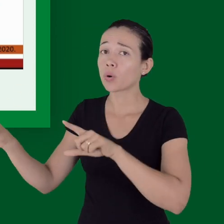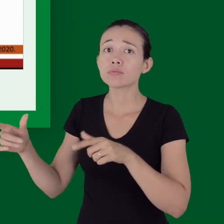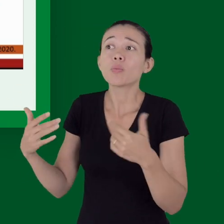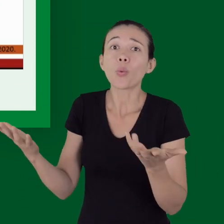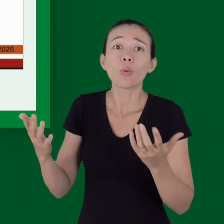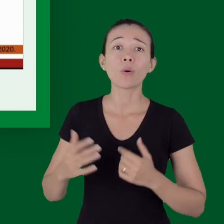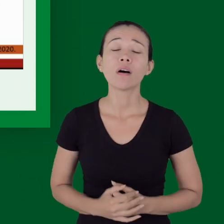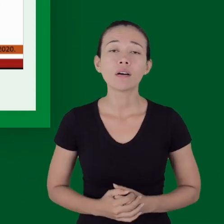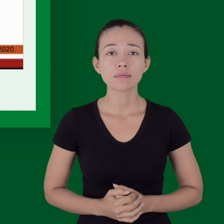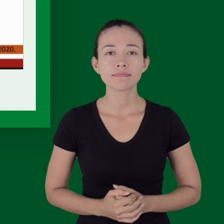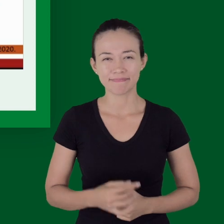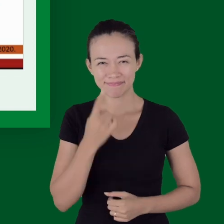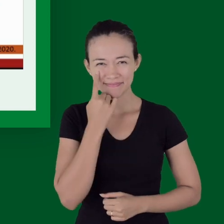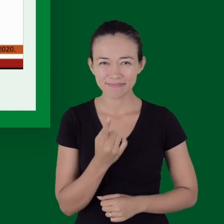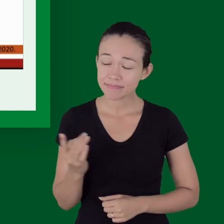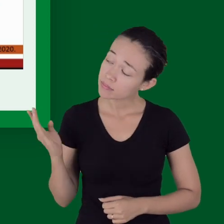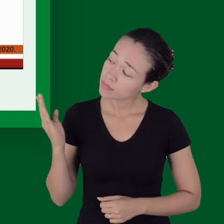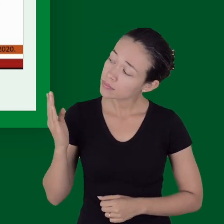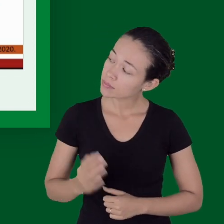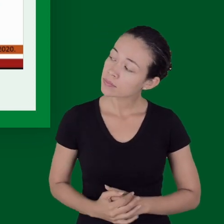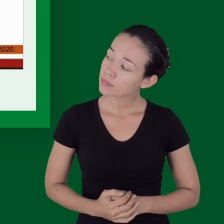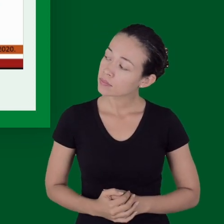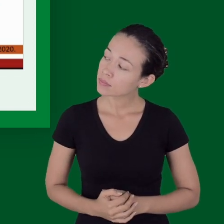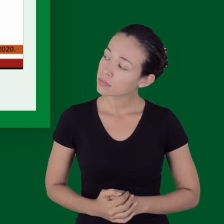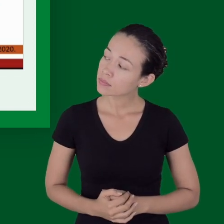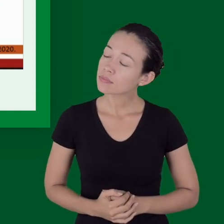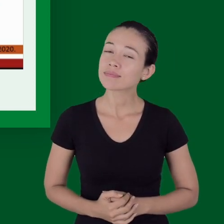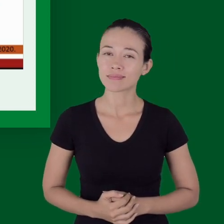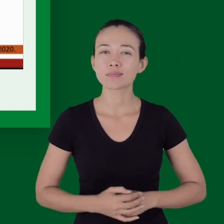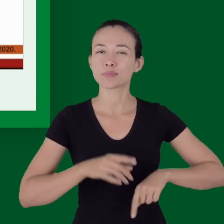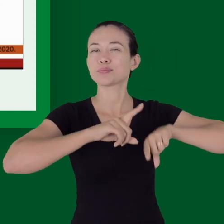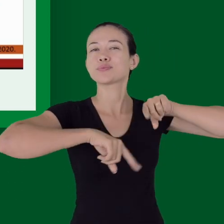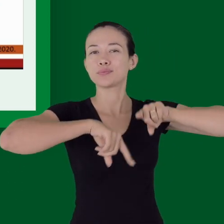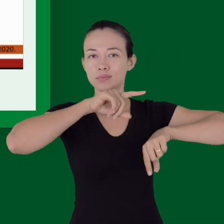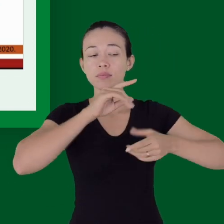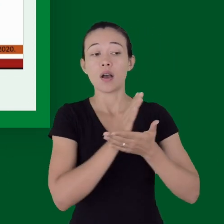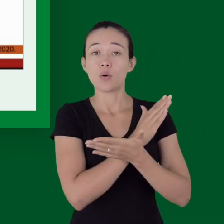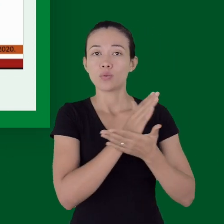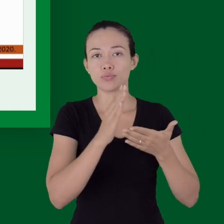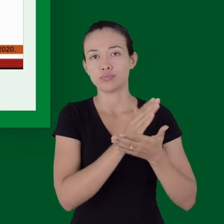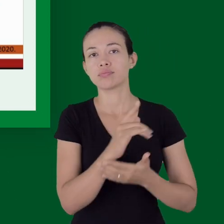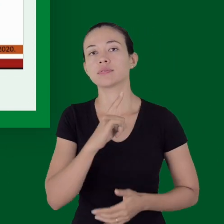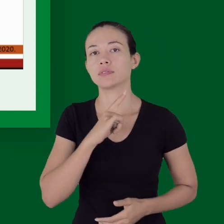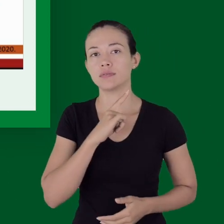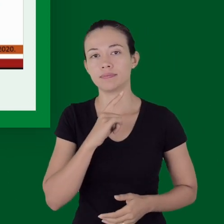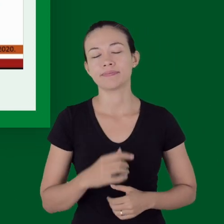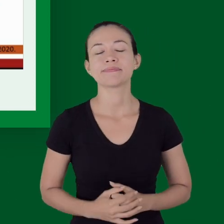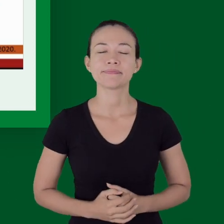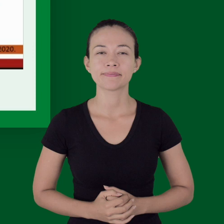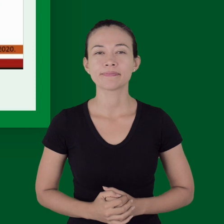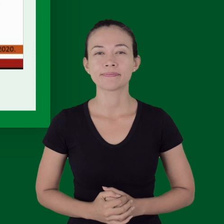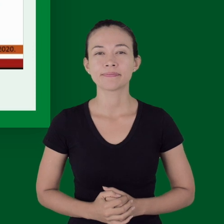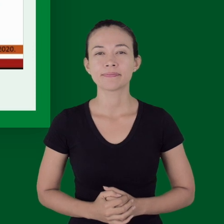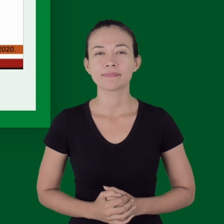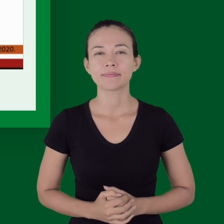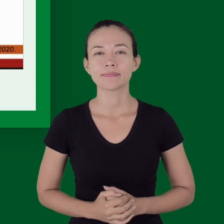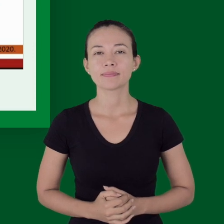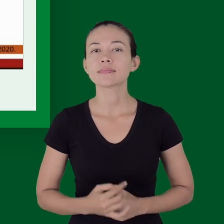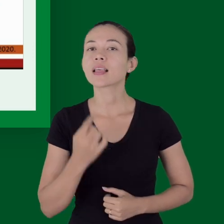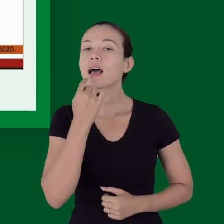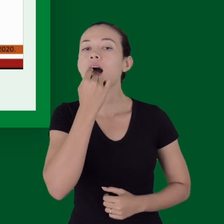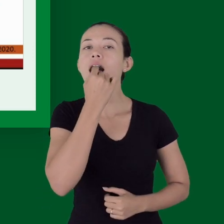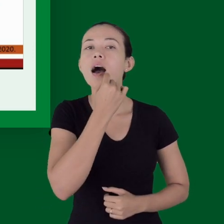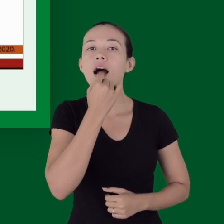então, sem laringoscopia direta. Dentre eles, a gente pode destacar os três